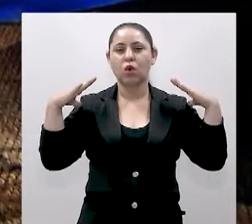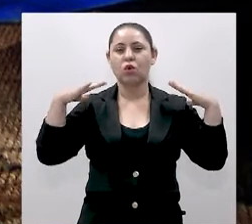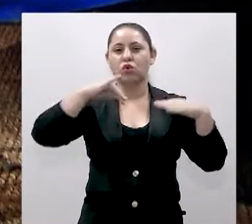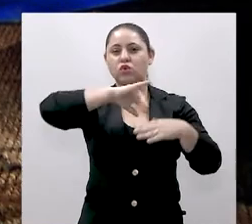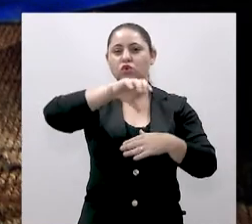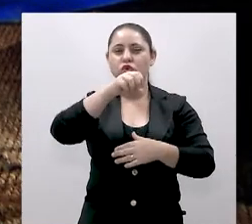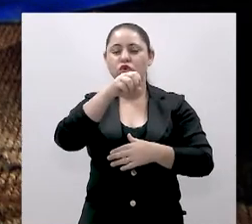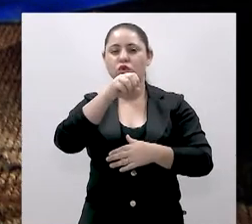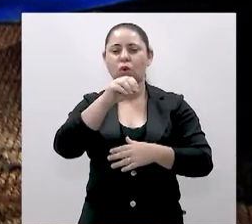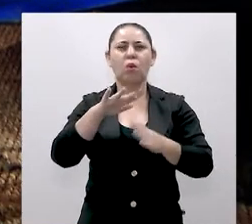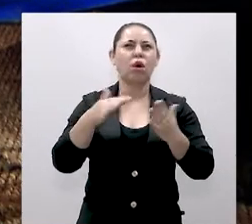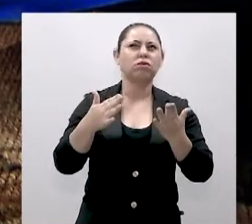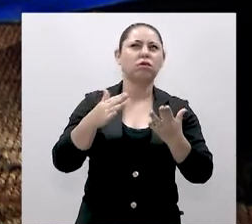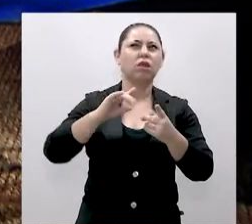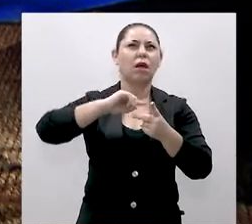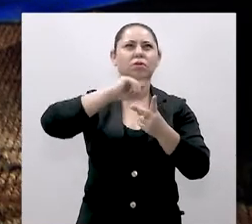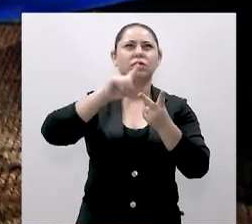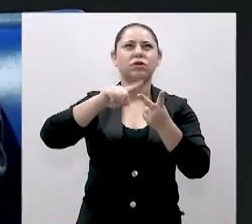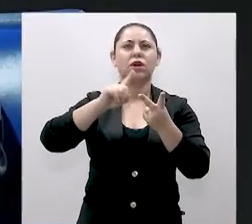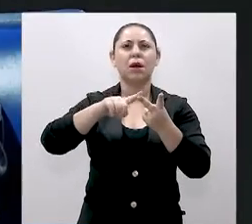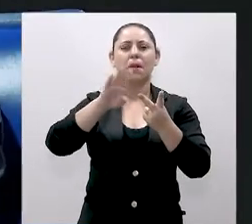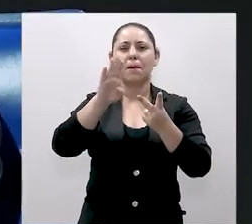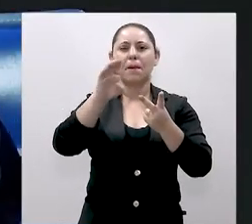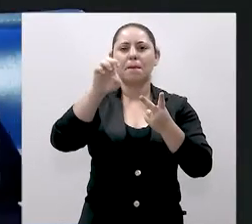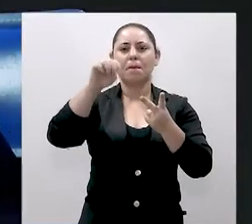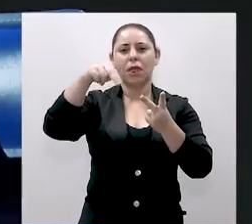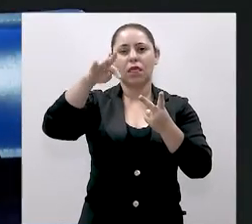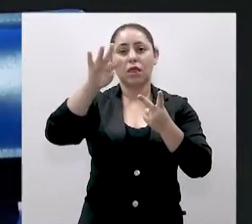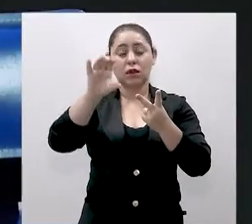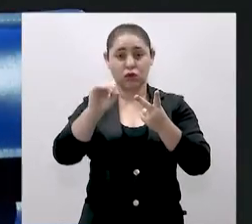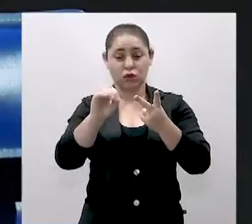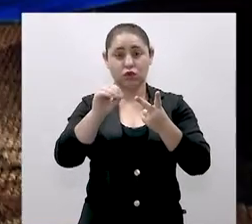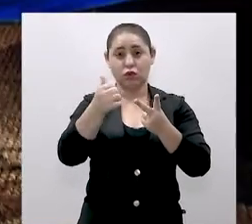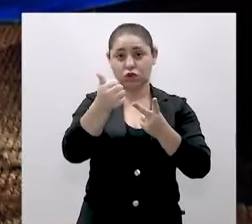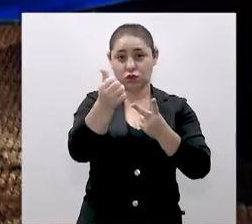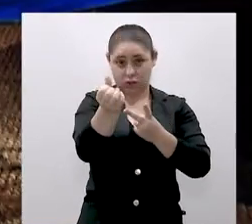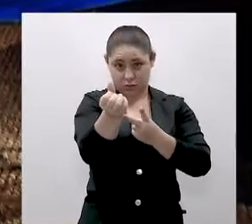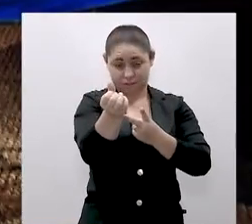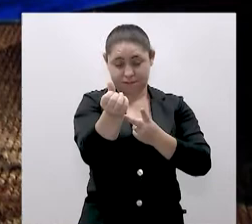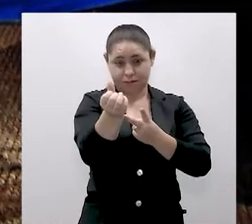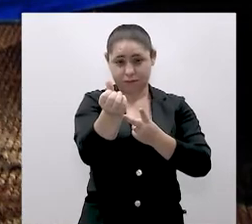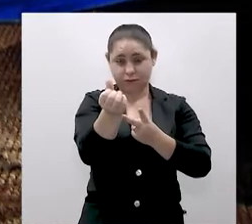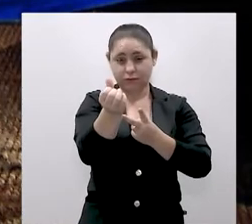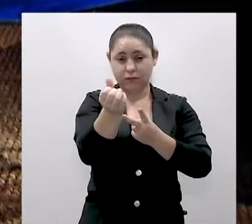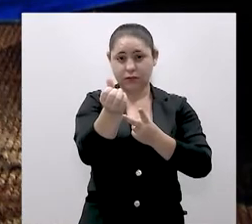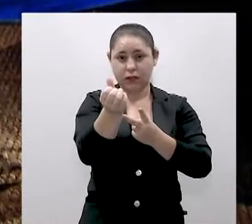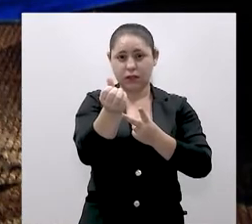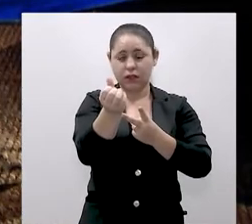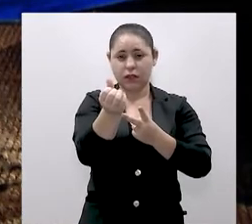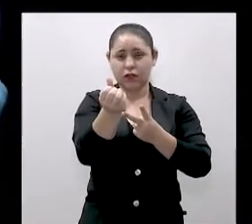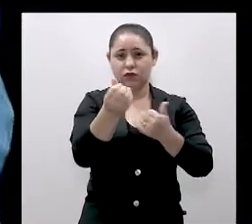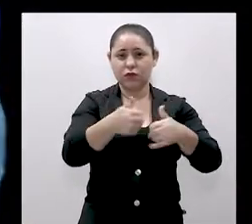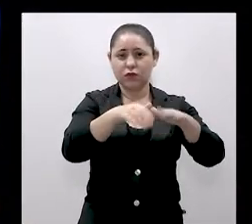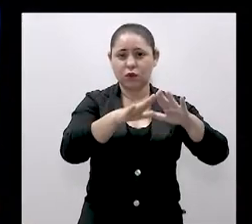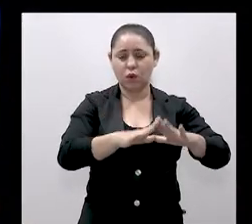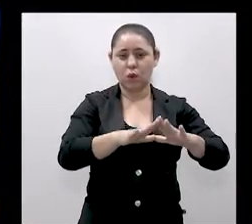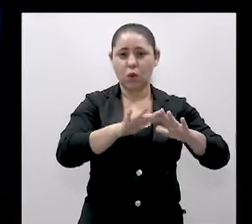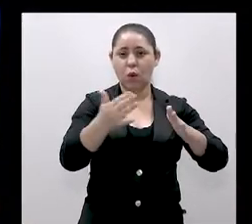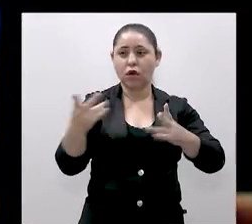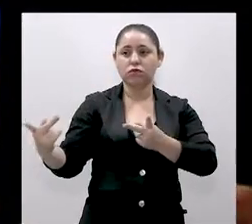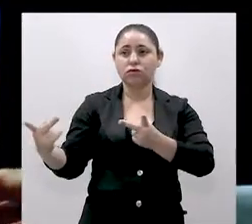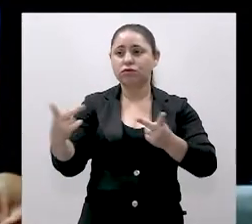não depois de João Paulo II ratzinger br-116 hospedou quando vem ao Brasil